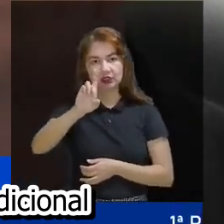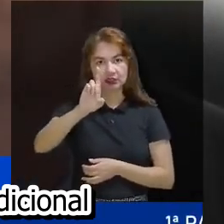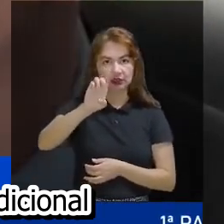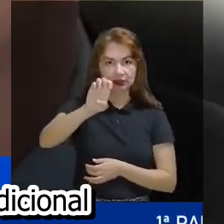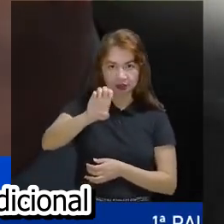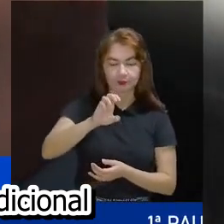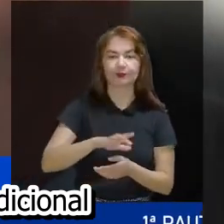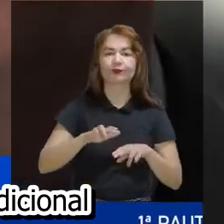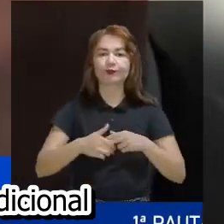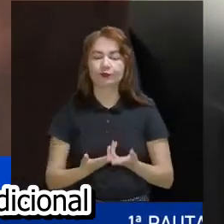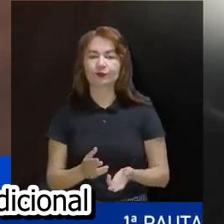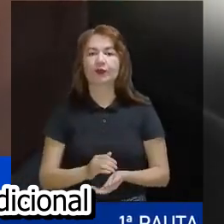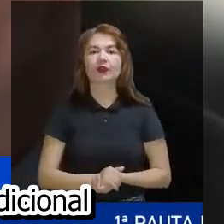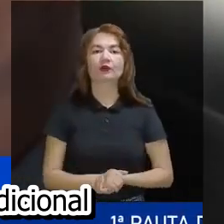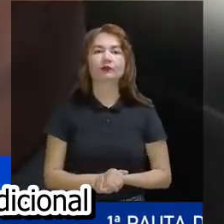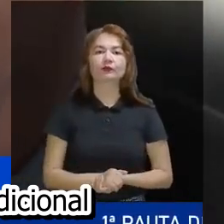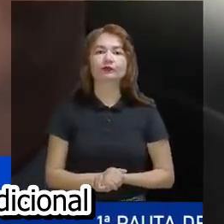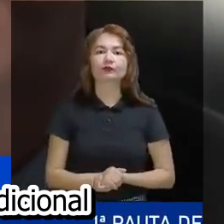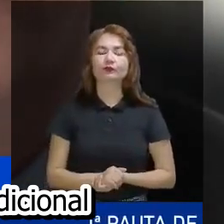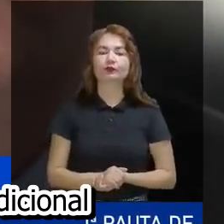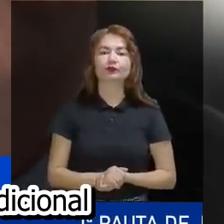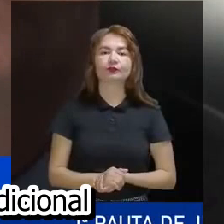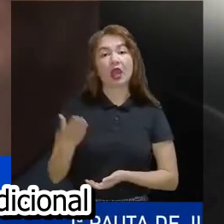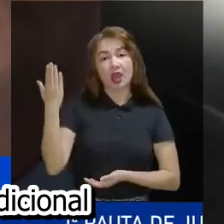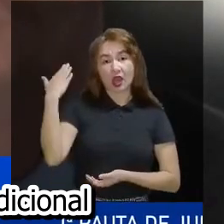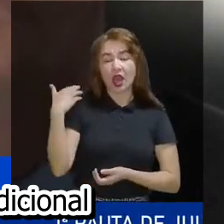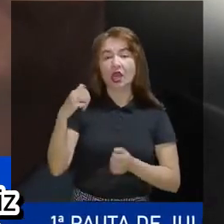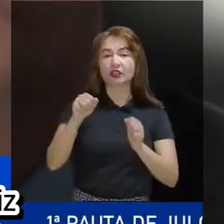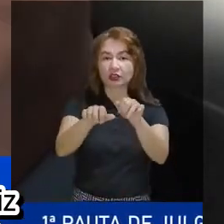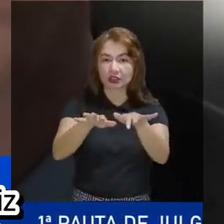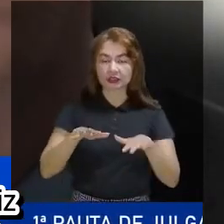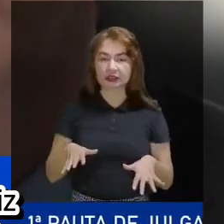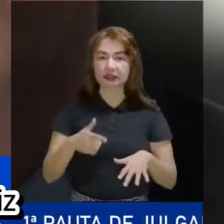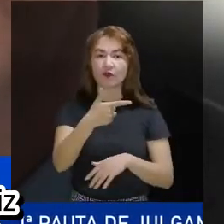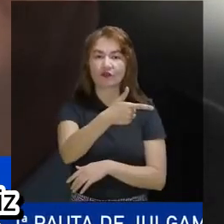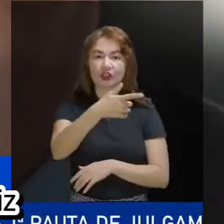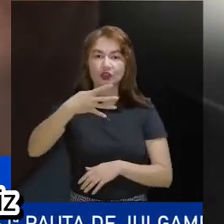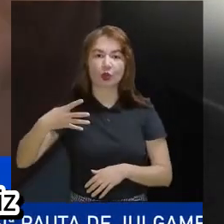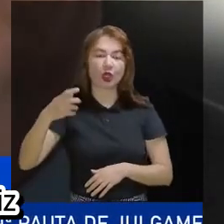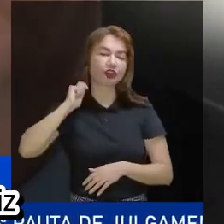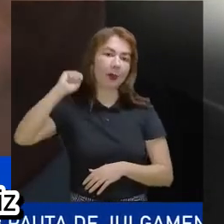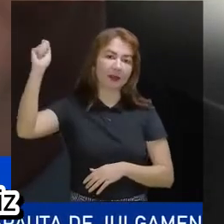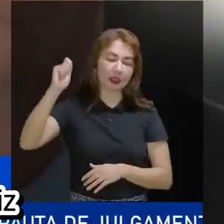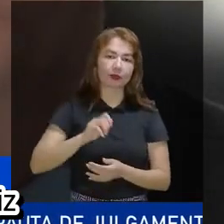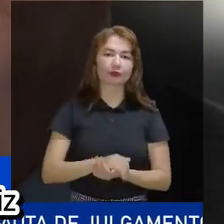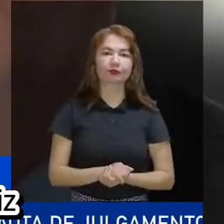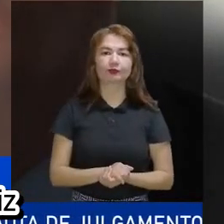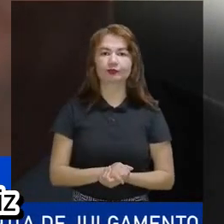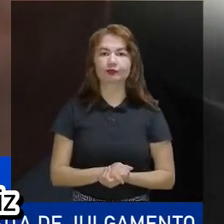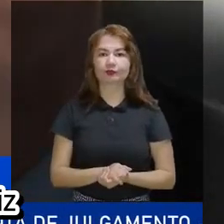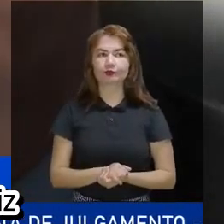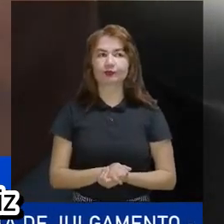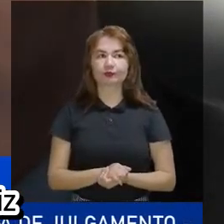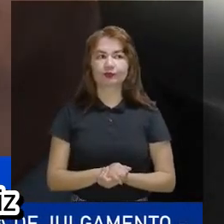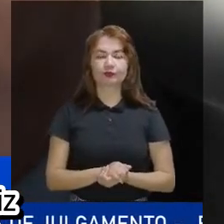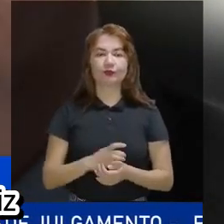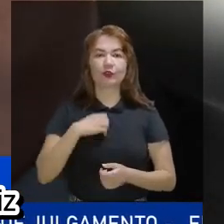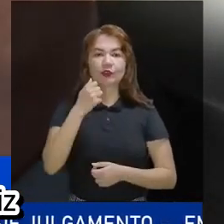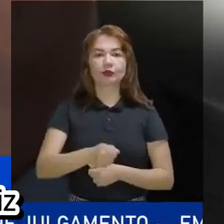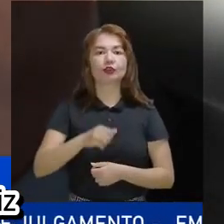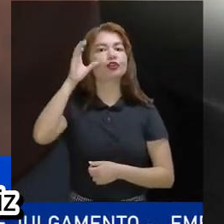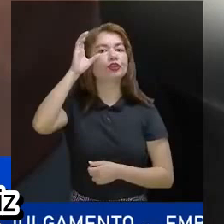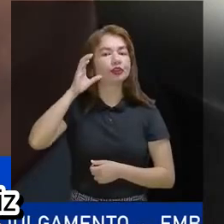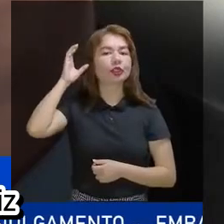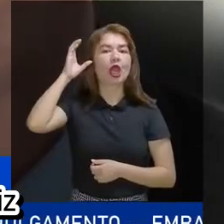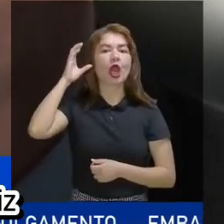do 24/4/2024, a tese firmada, conforme constou na minuta da ementa trazida pelo juiz Carmo